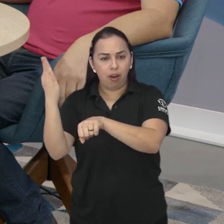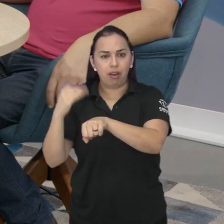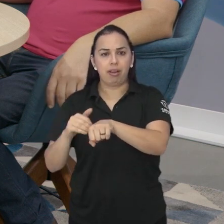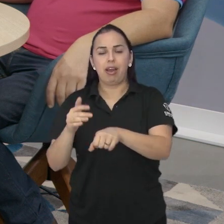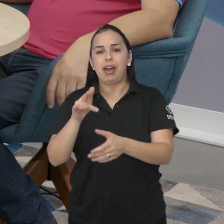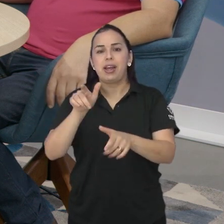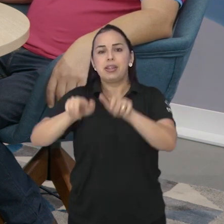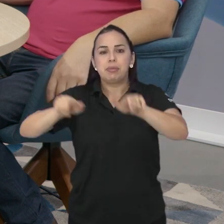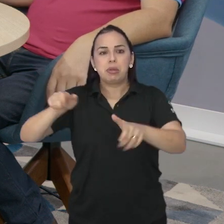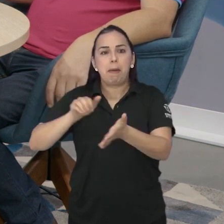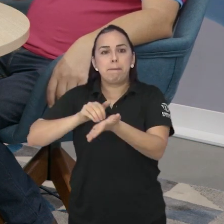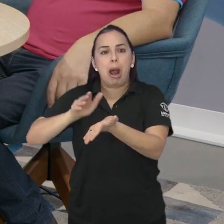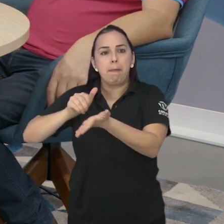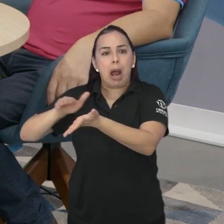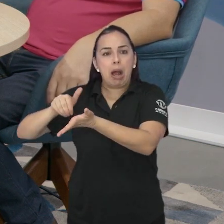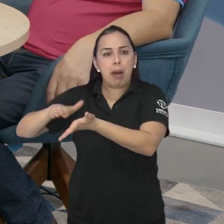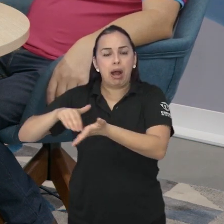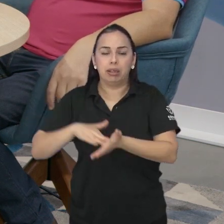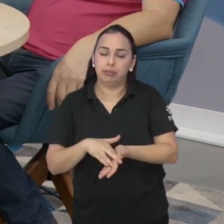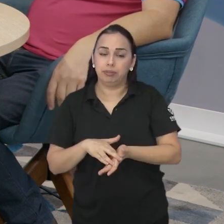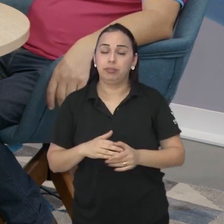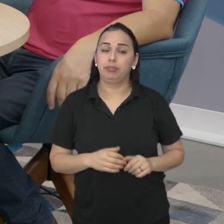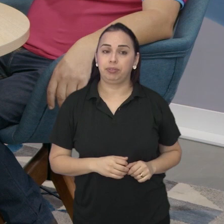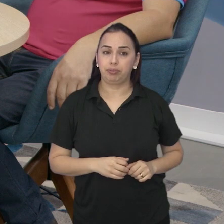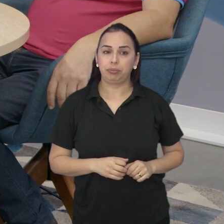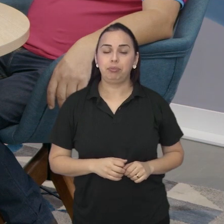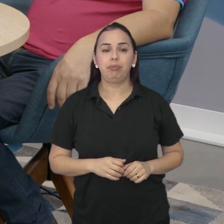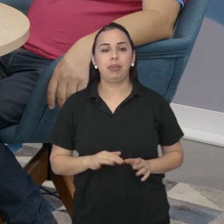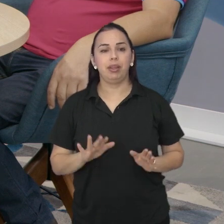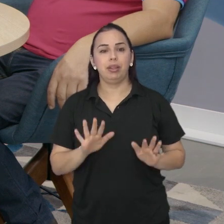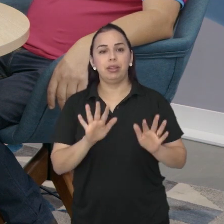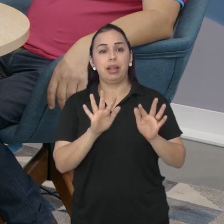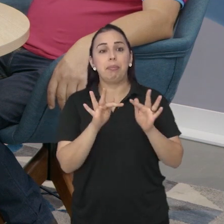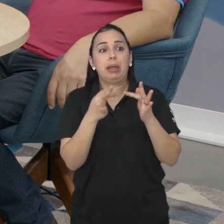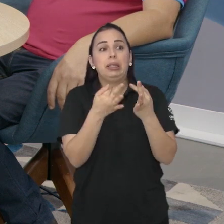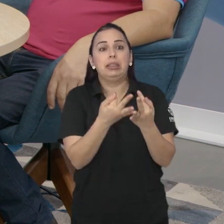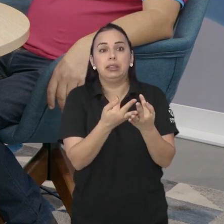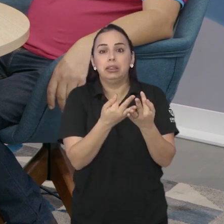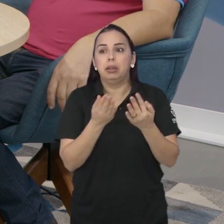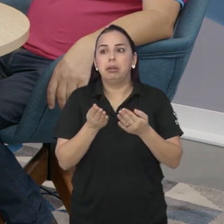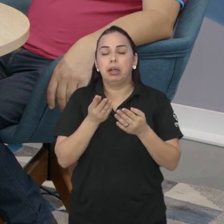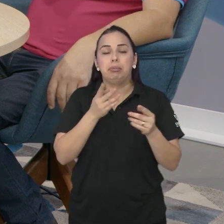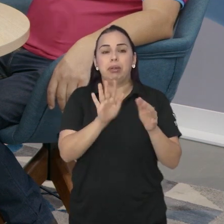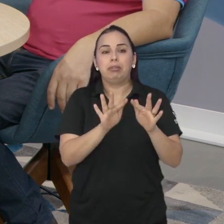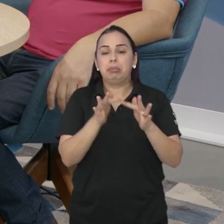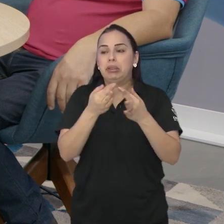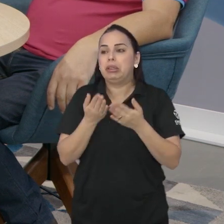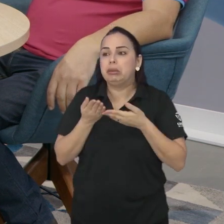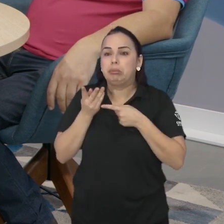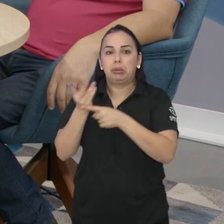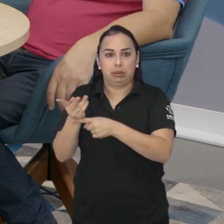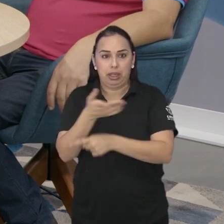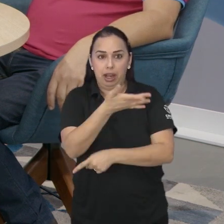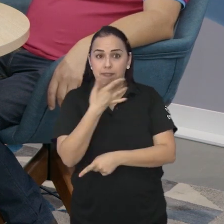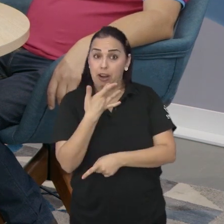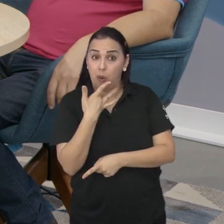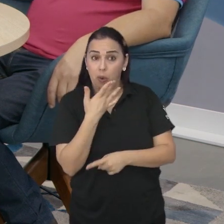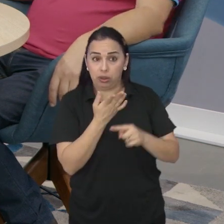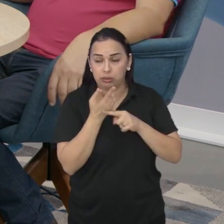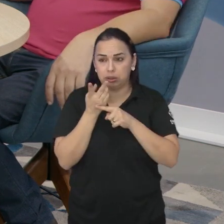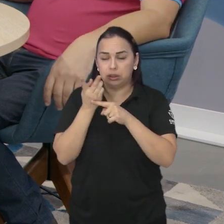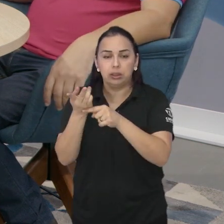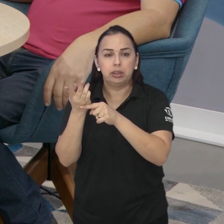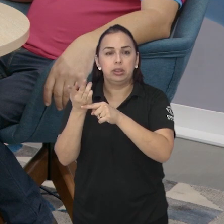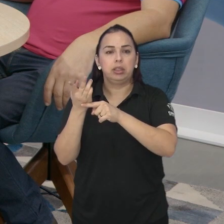o manejo dessas famílias ou até das pessoas foram achar os abrigos, como até o nosso amigo falou,